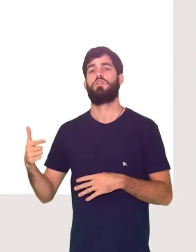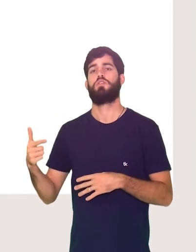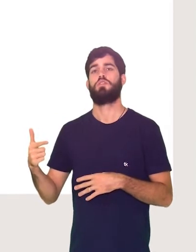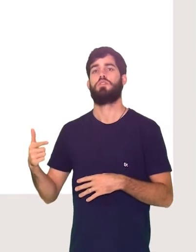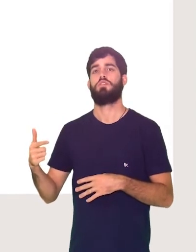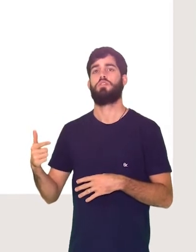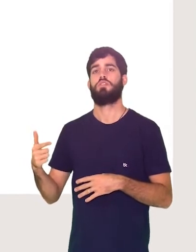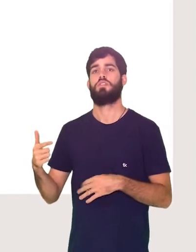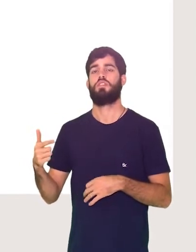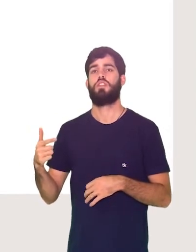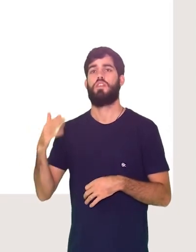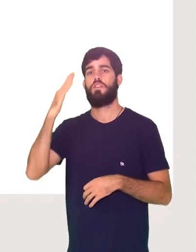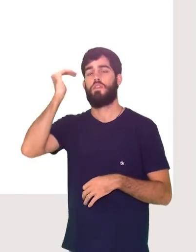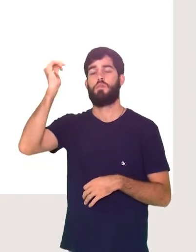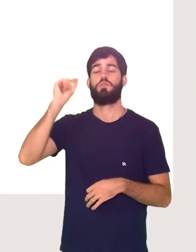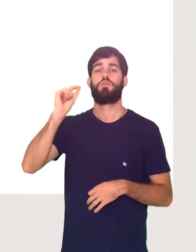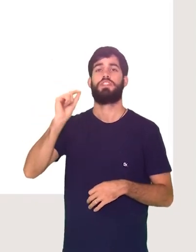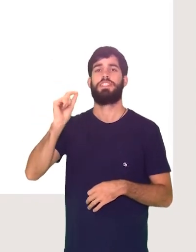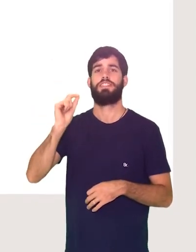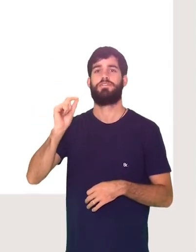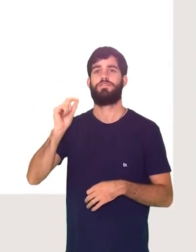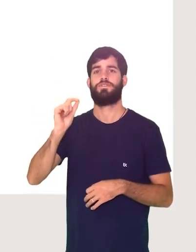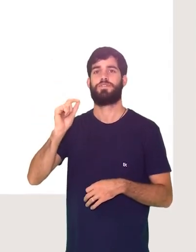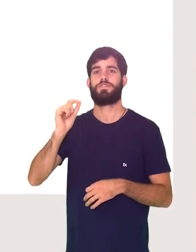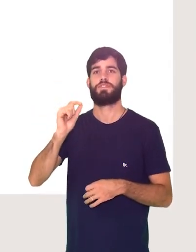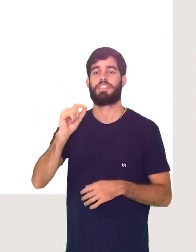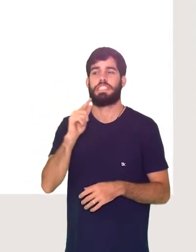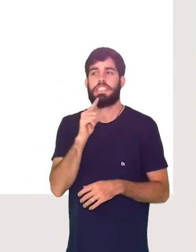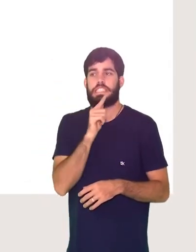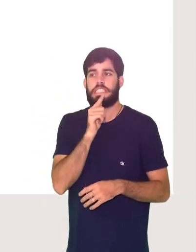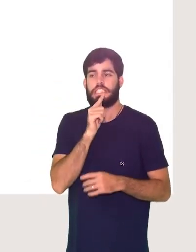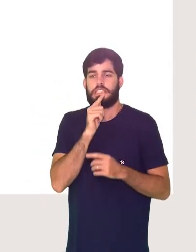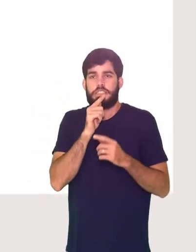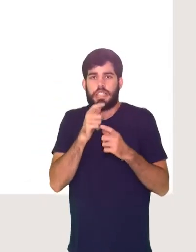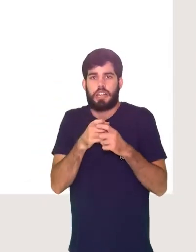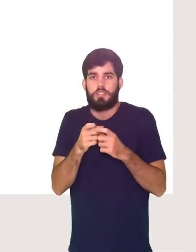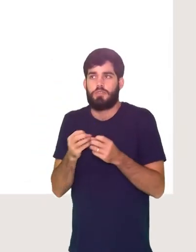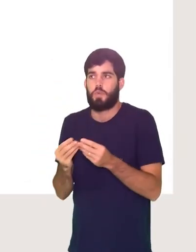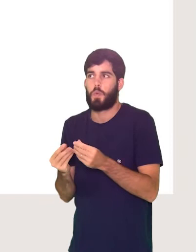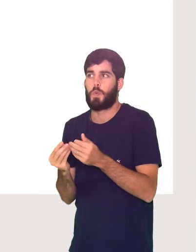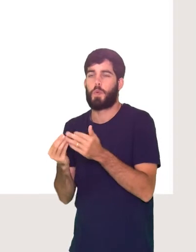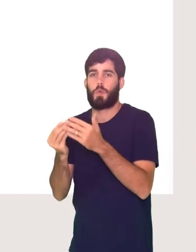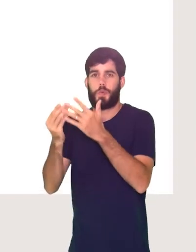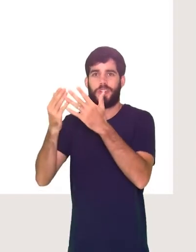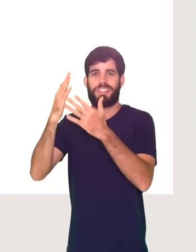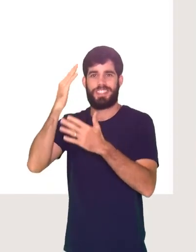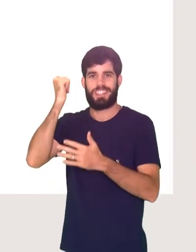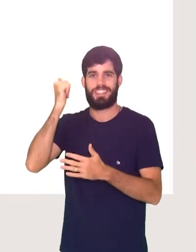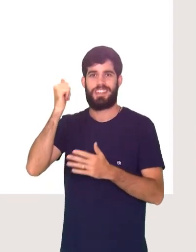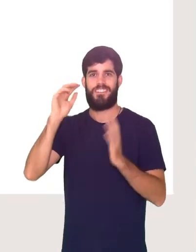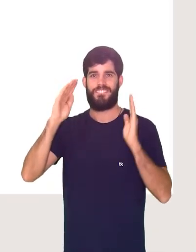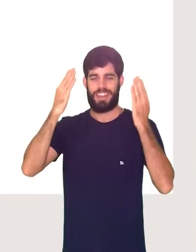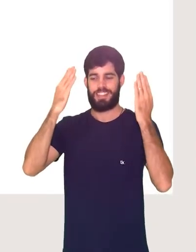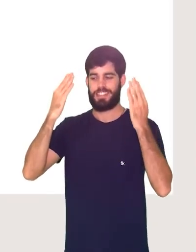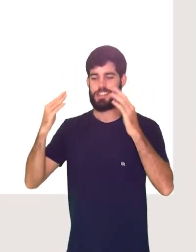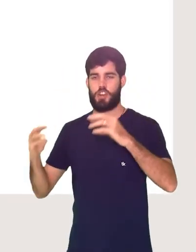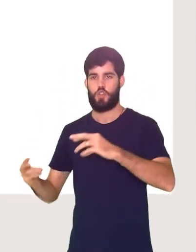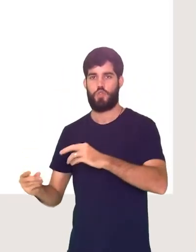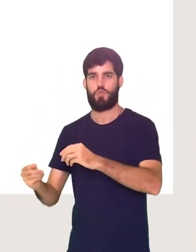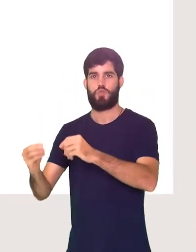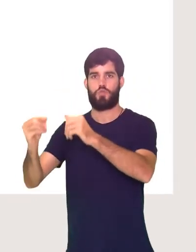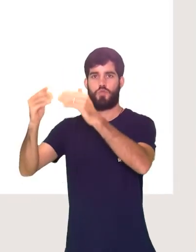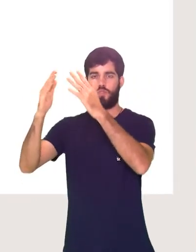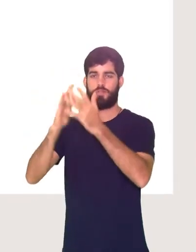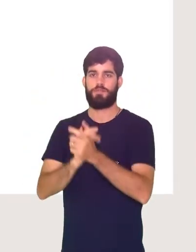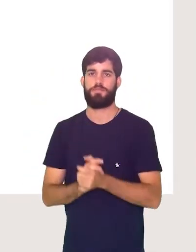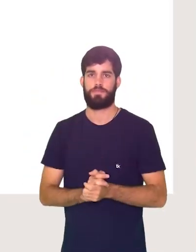ele é o famoso gelo seco. O CO2 é o gelo seco. Tá? O gelo seco sublima, ele passa diretamente de sólido